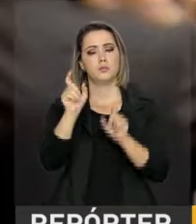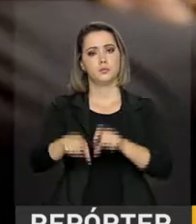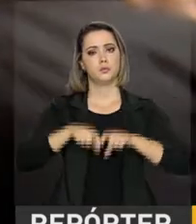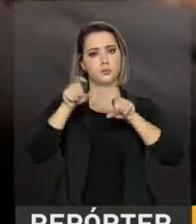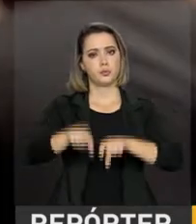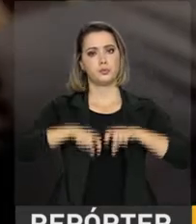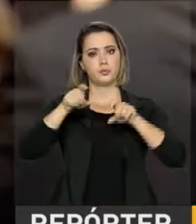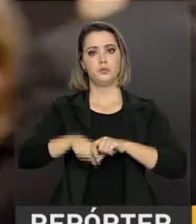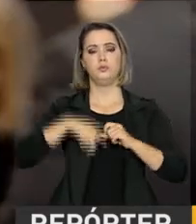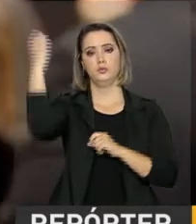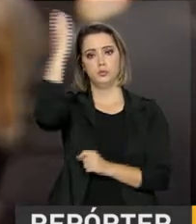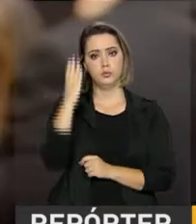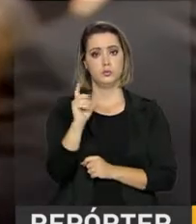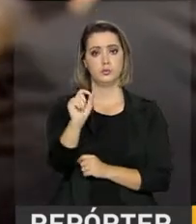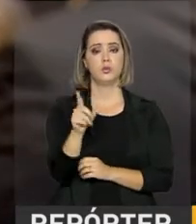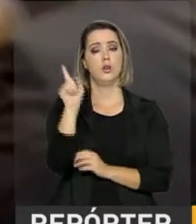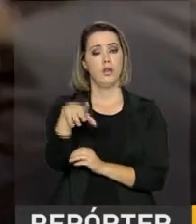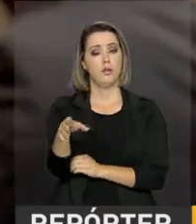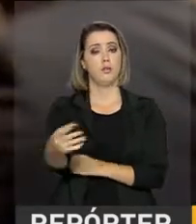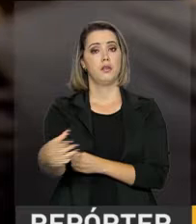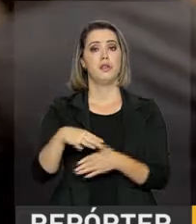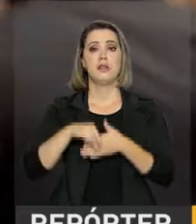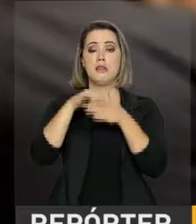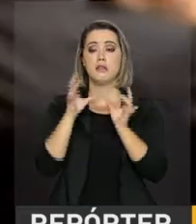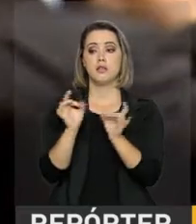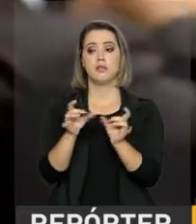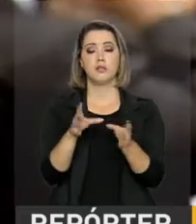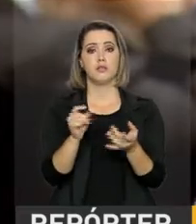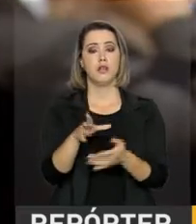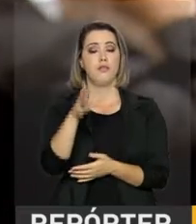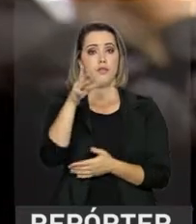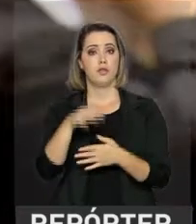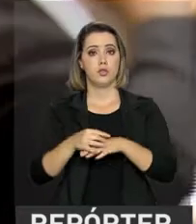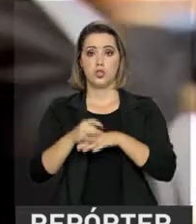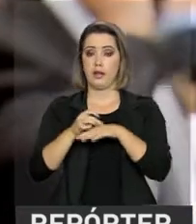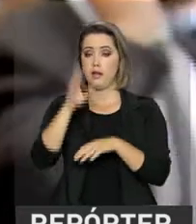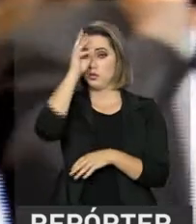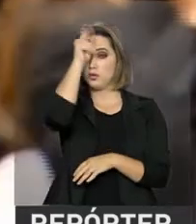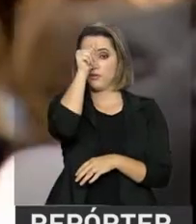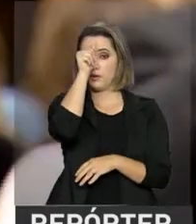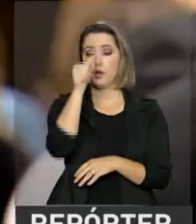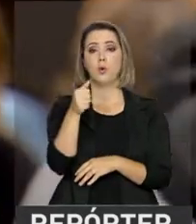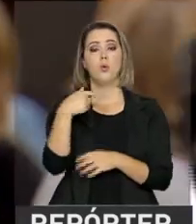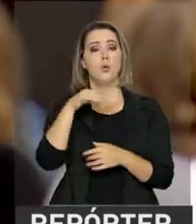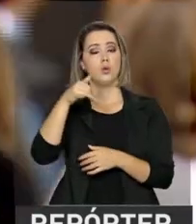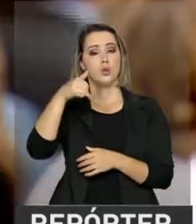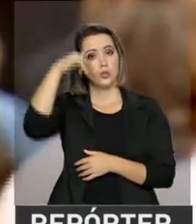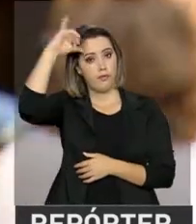na economia nacional. O Brasil é líder mundial na exportação de carne de frango, bovina e suína, que